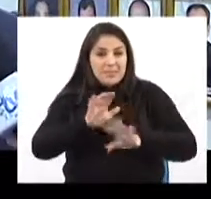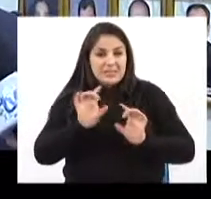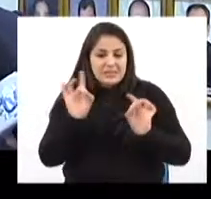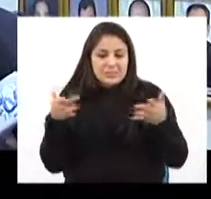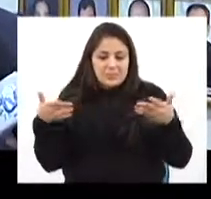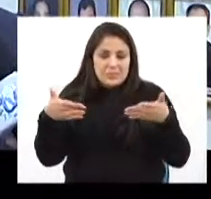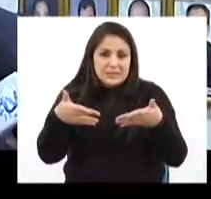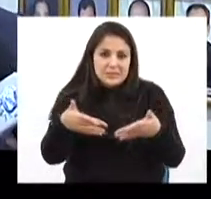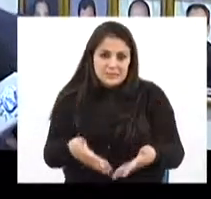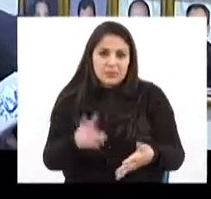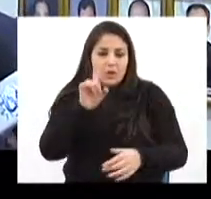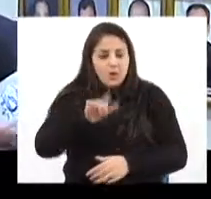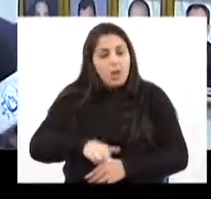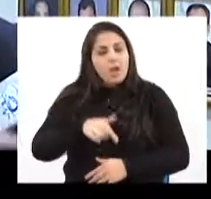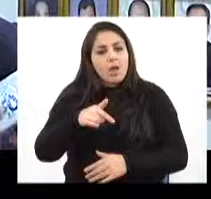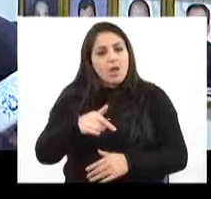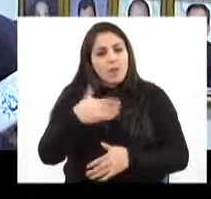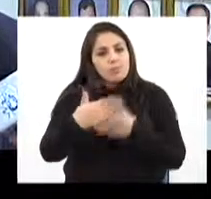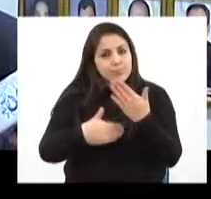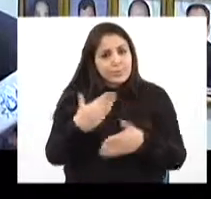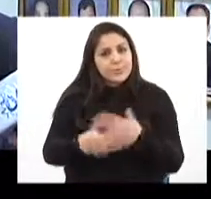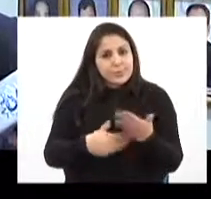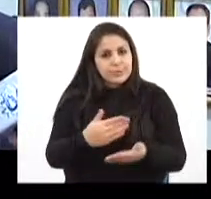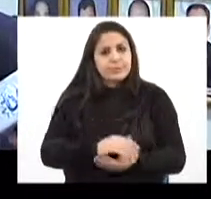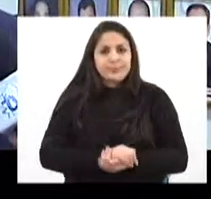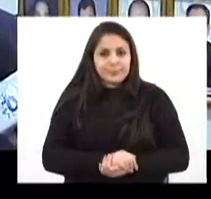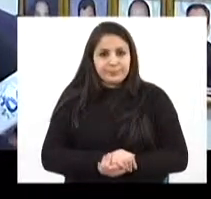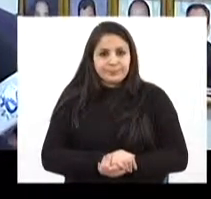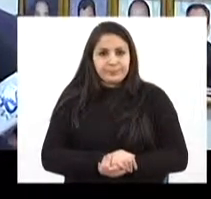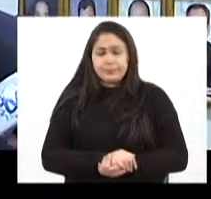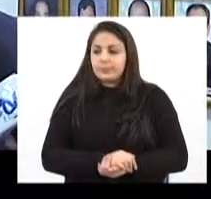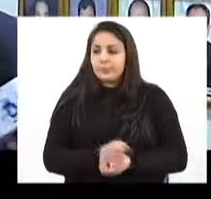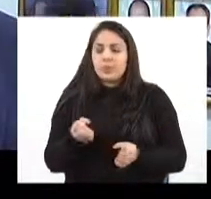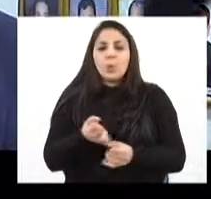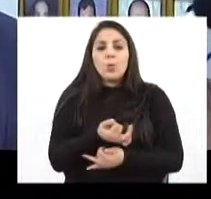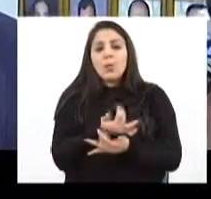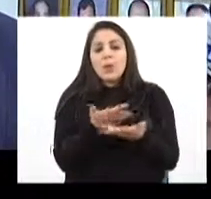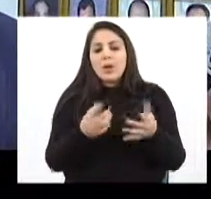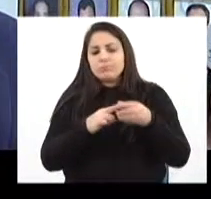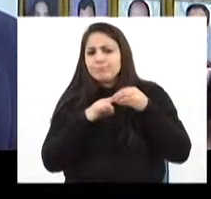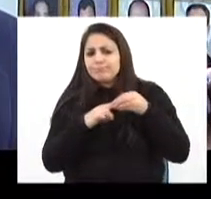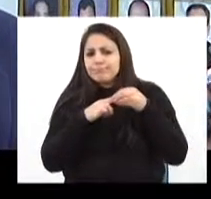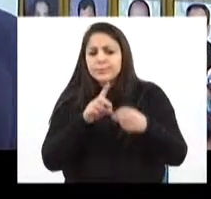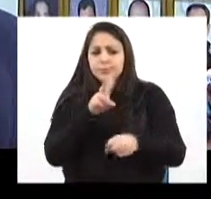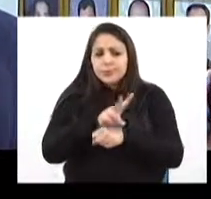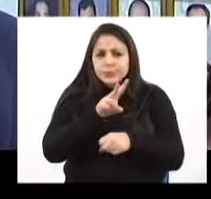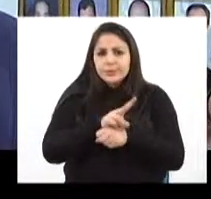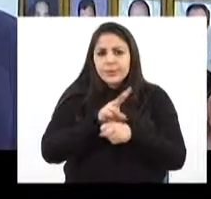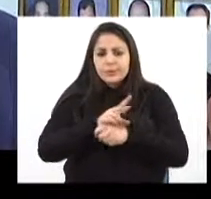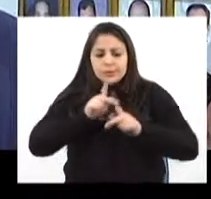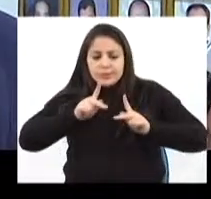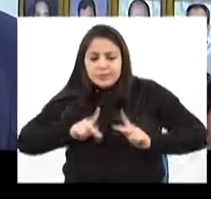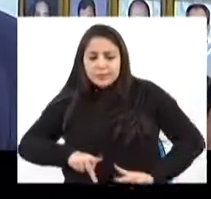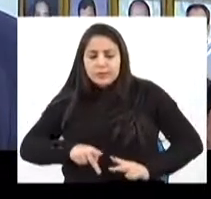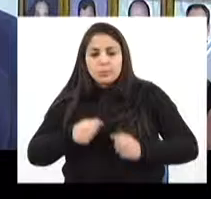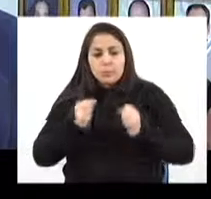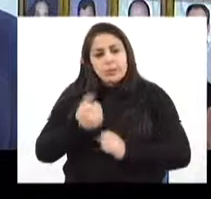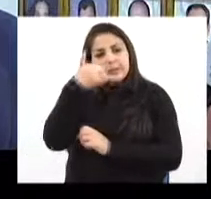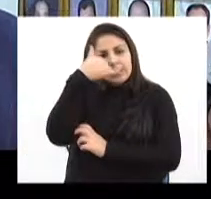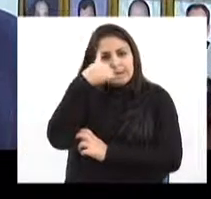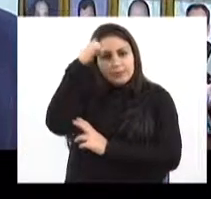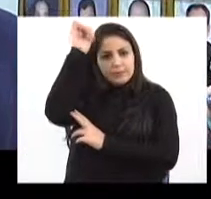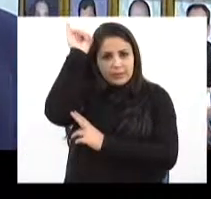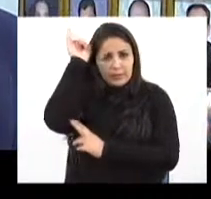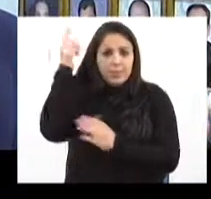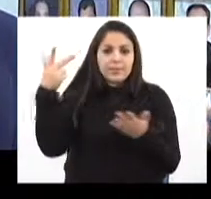se trata exatamente da virose. É um processo bacteriano, infeccioso. E quais são os principais cuidados que a população pode tomar,